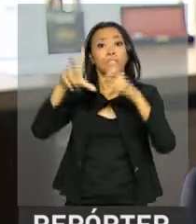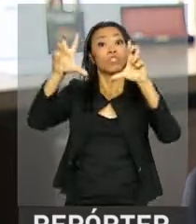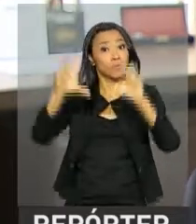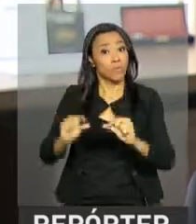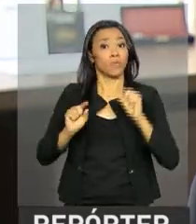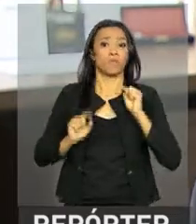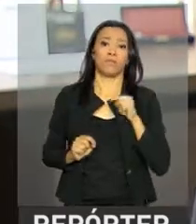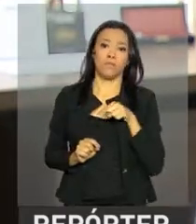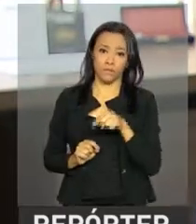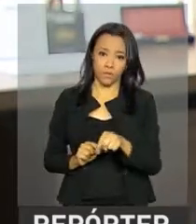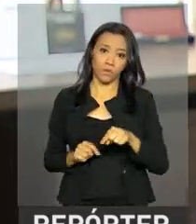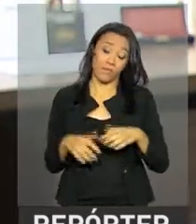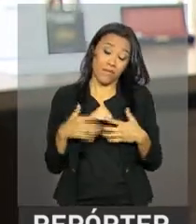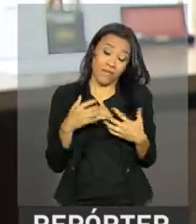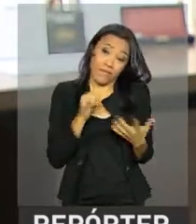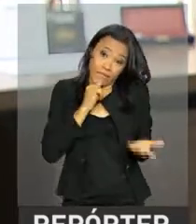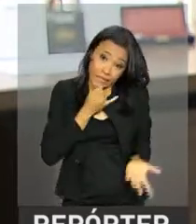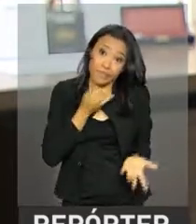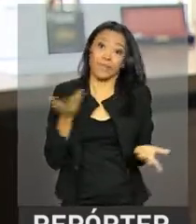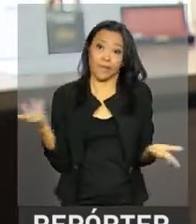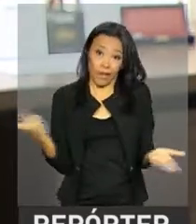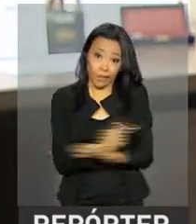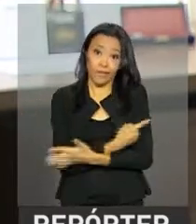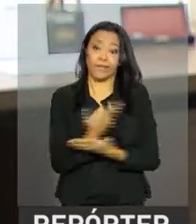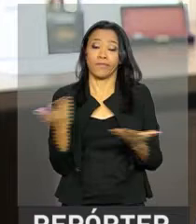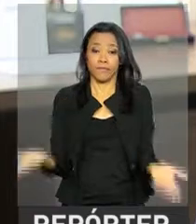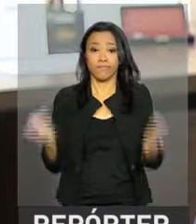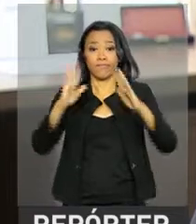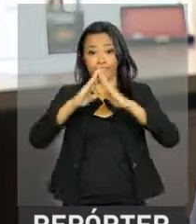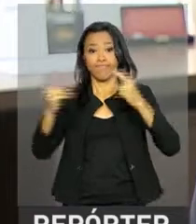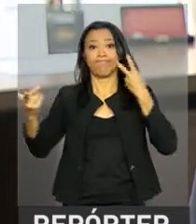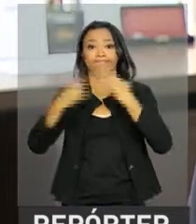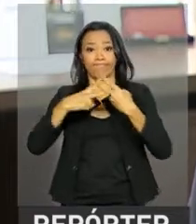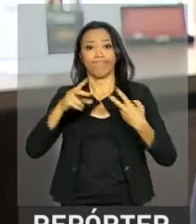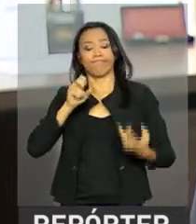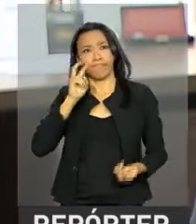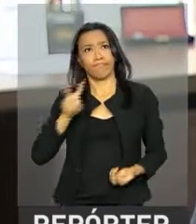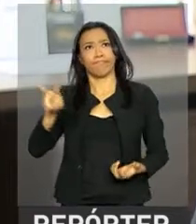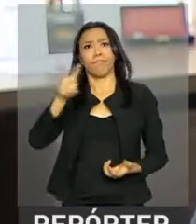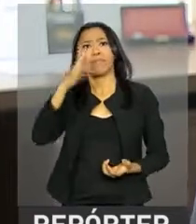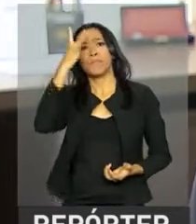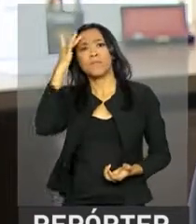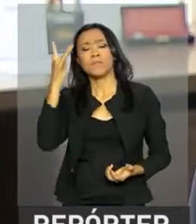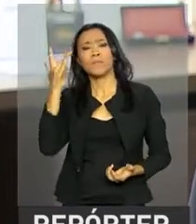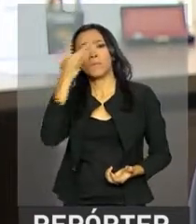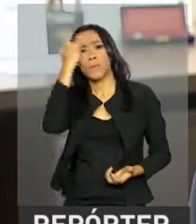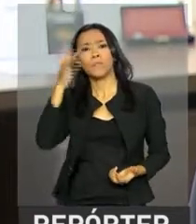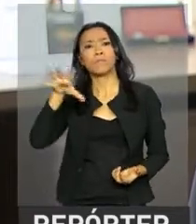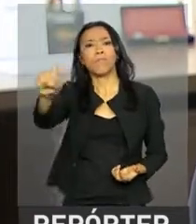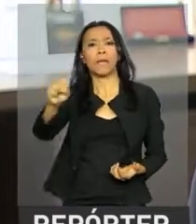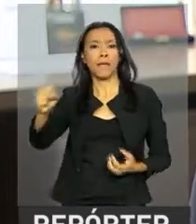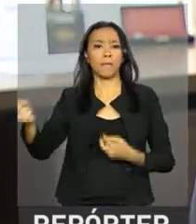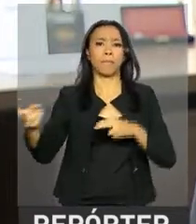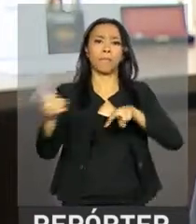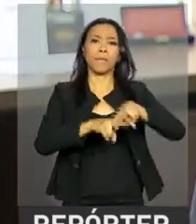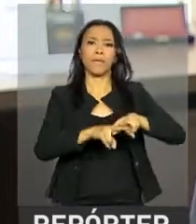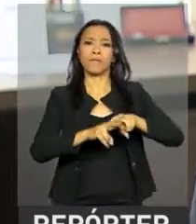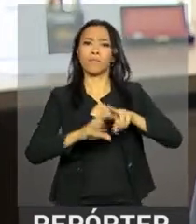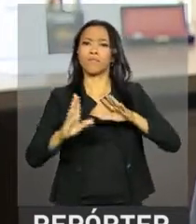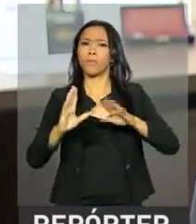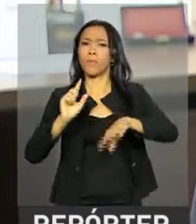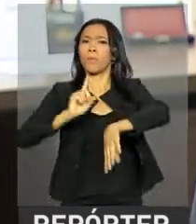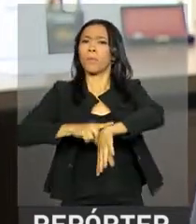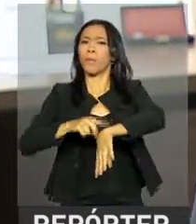prisional infelizmente ele tem uma massa muito significativa de presos temporários e presos que não